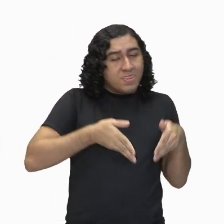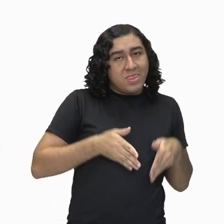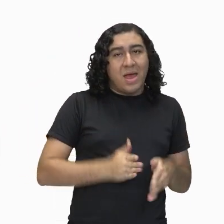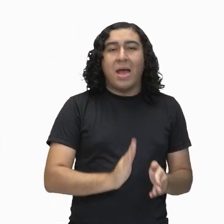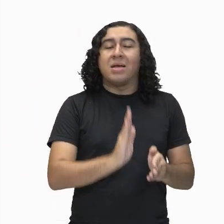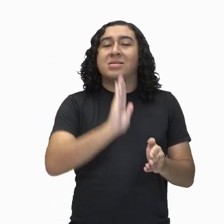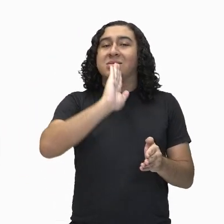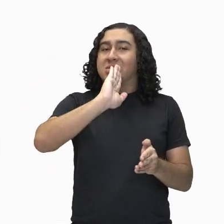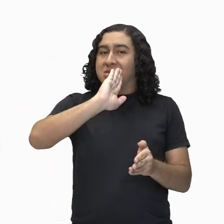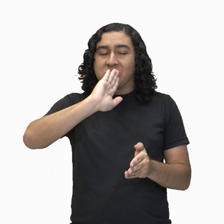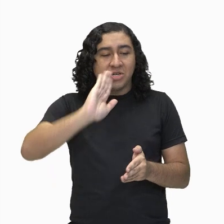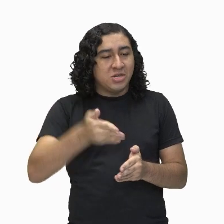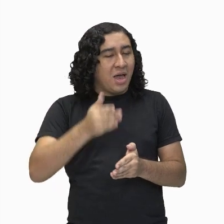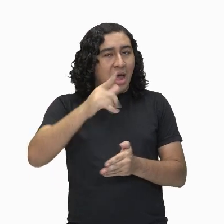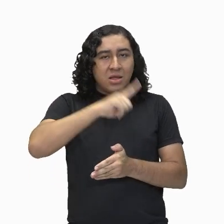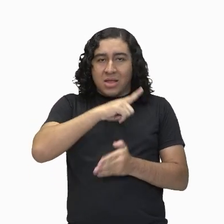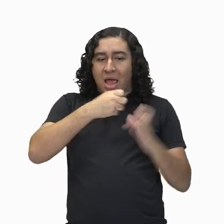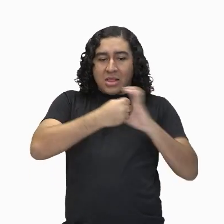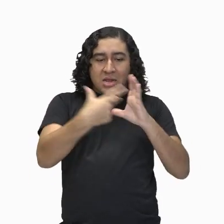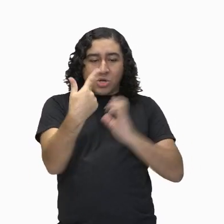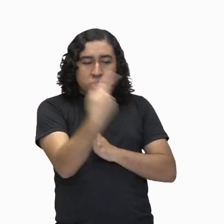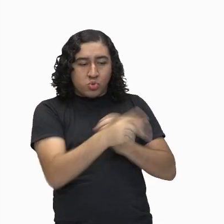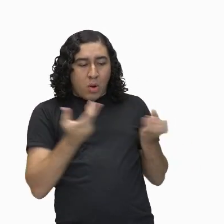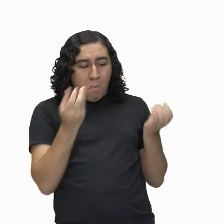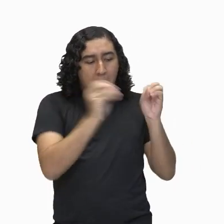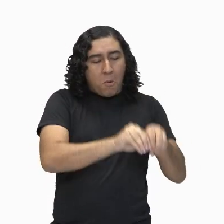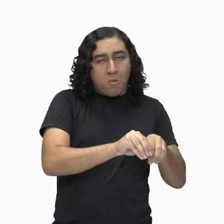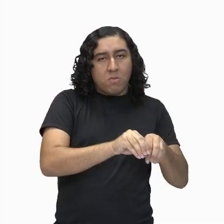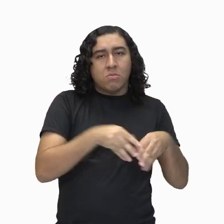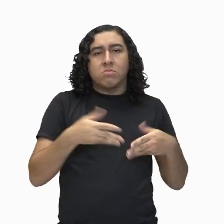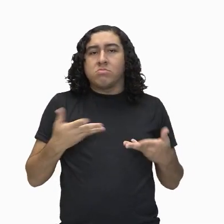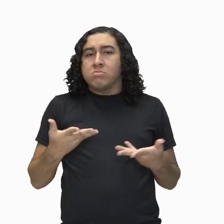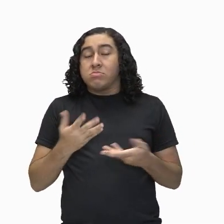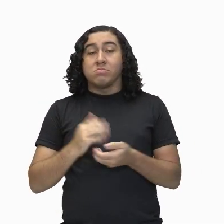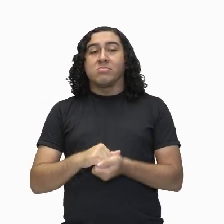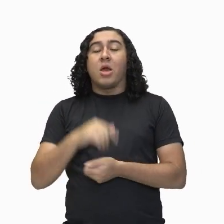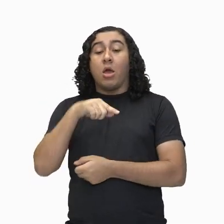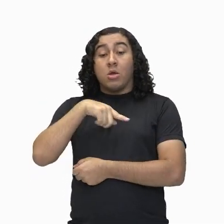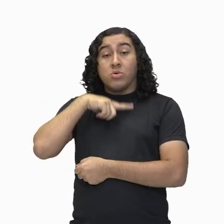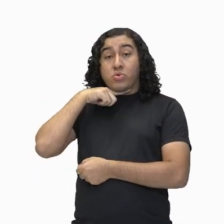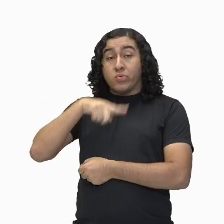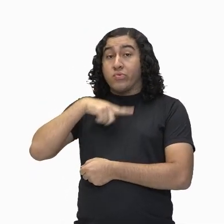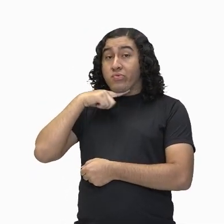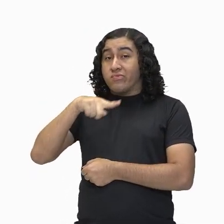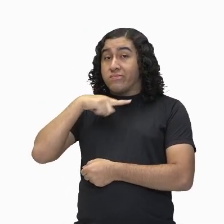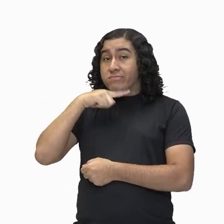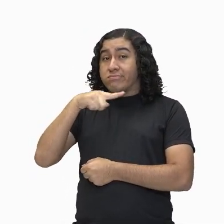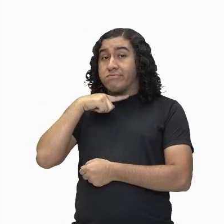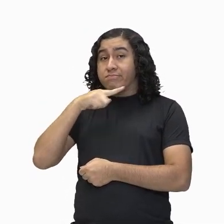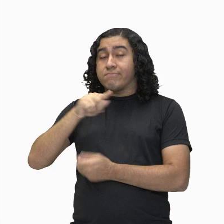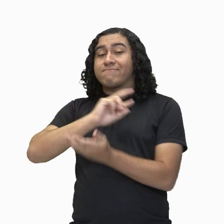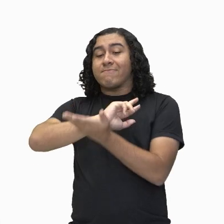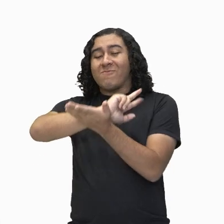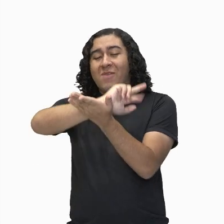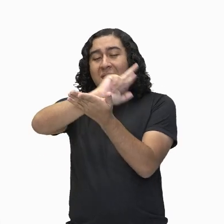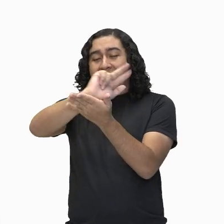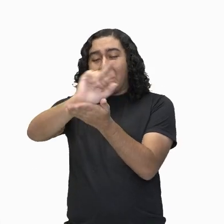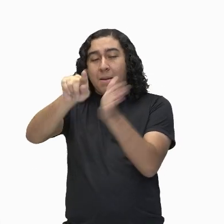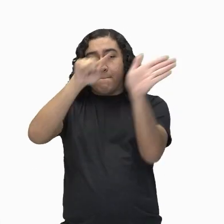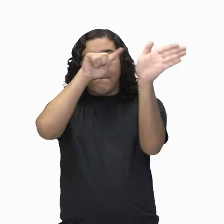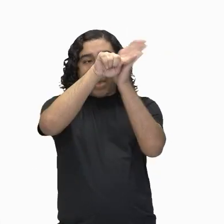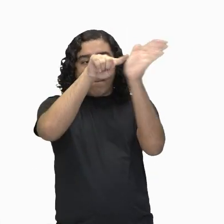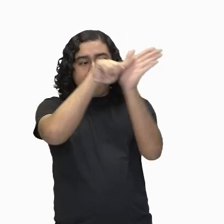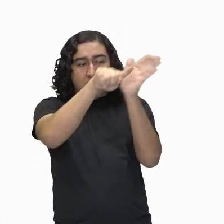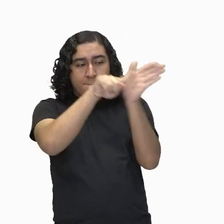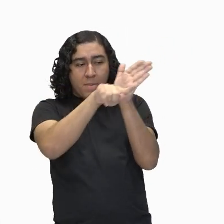de existir? Olha só, pessoal, quantos questionamentos aqui, né? Quantas perguntas